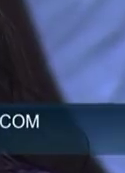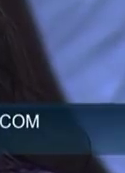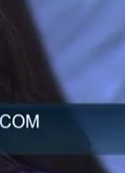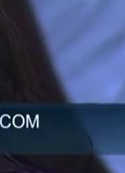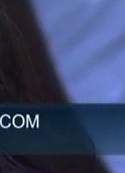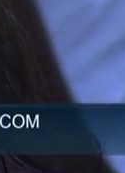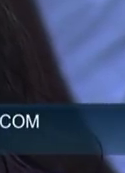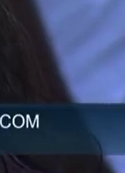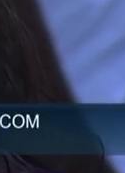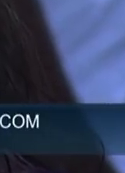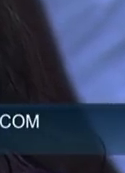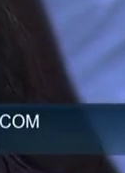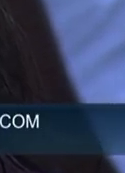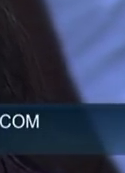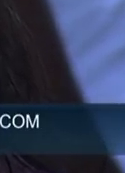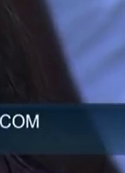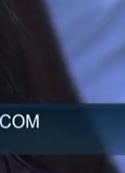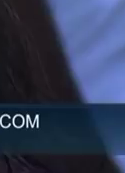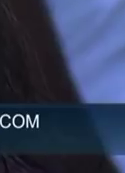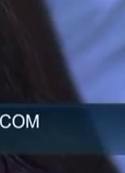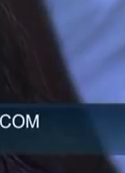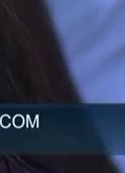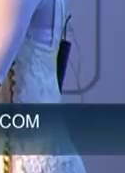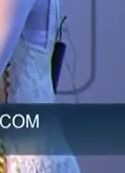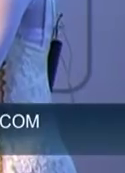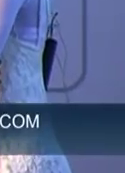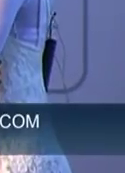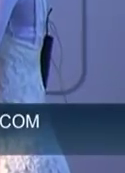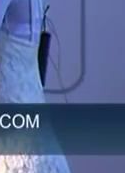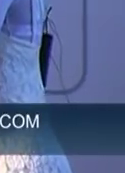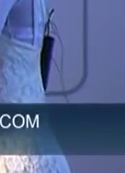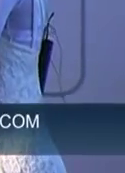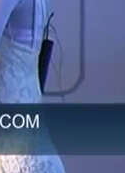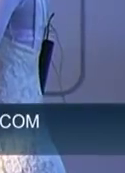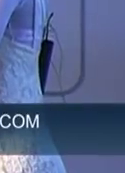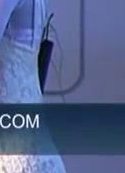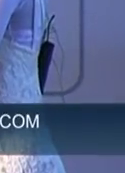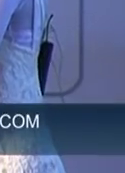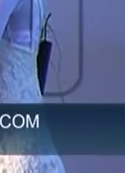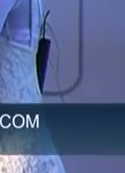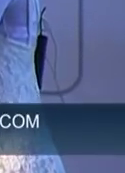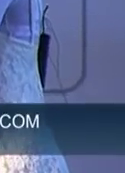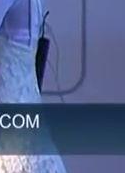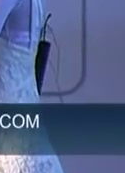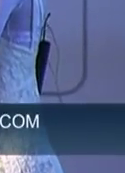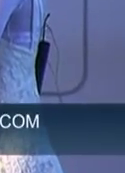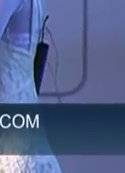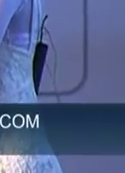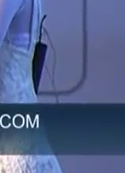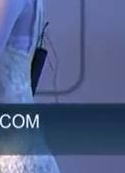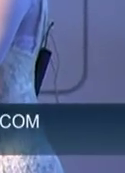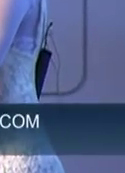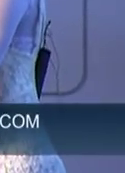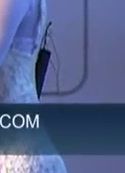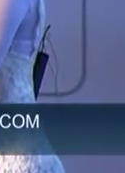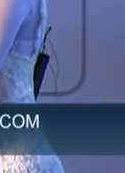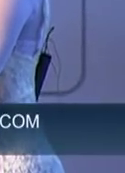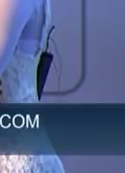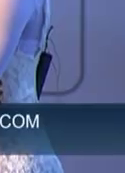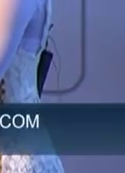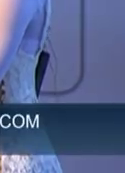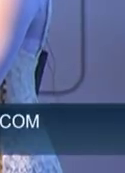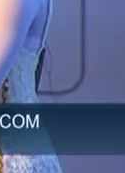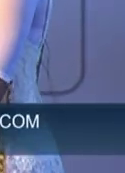deste país, mas muitas catadoras e catadores continuam sofrendo as duras condições de